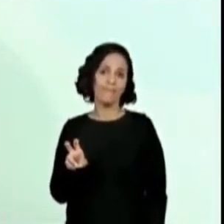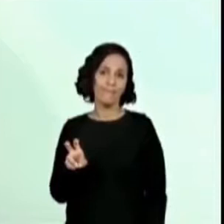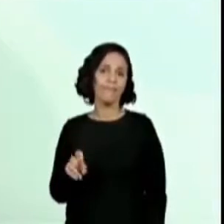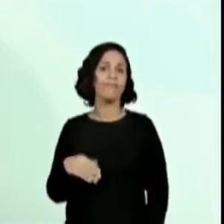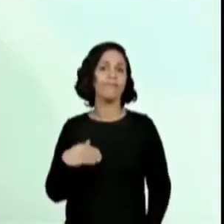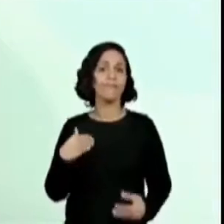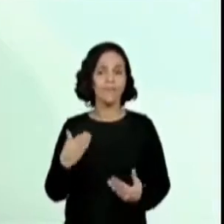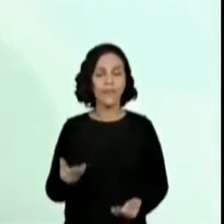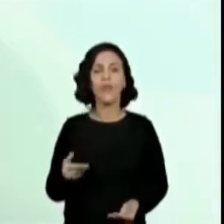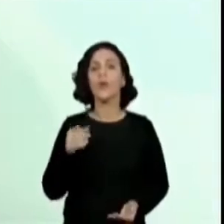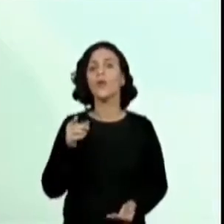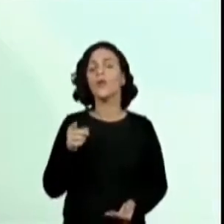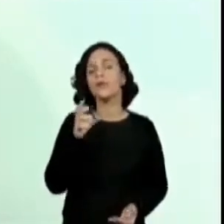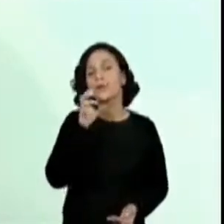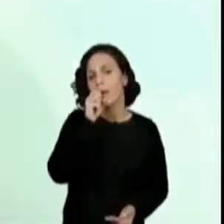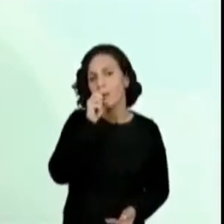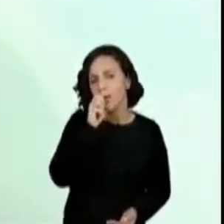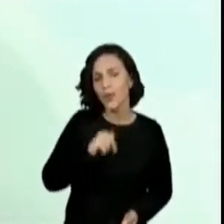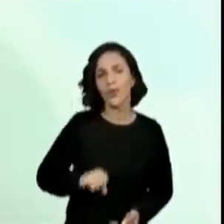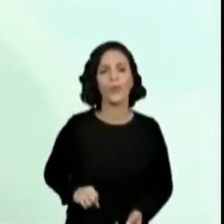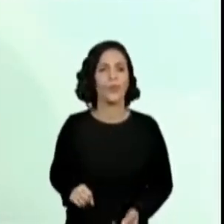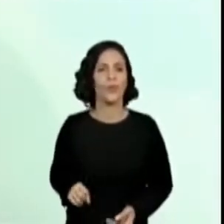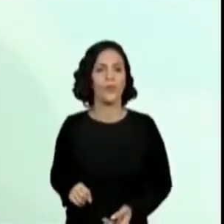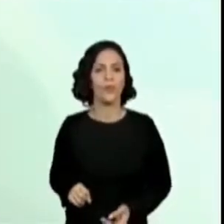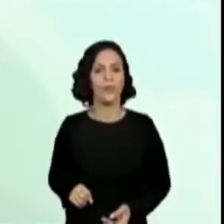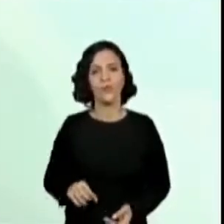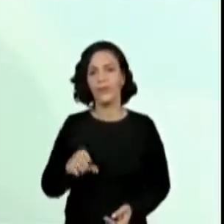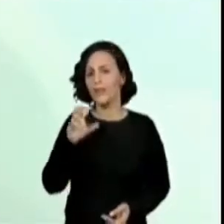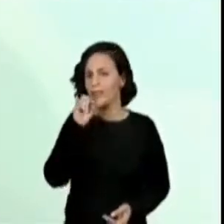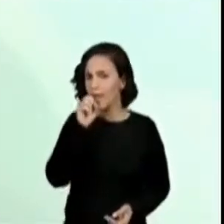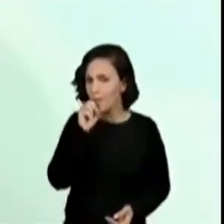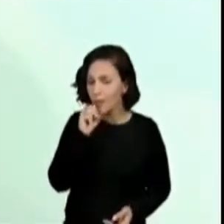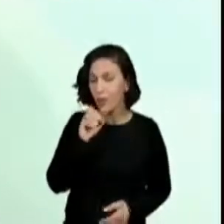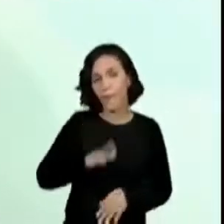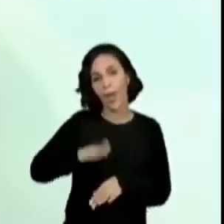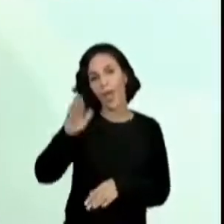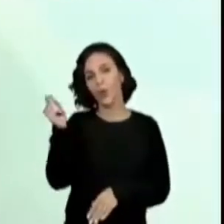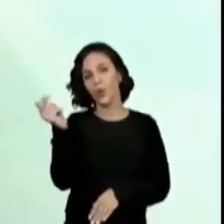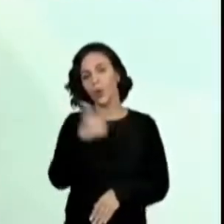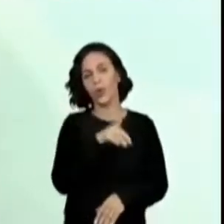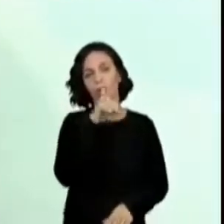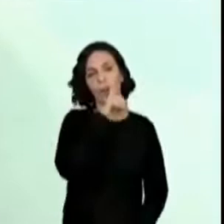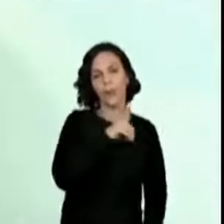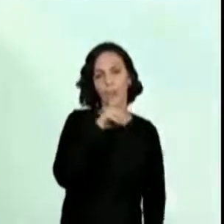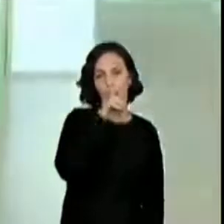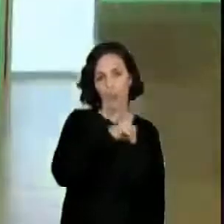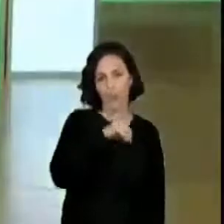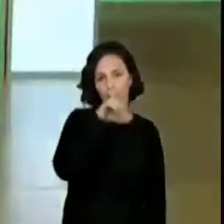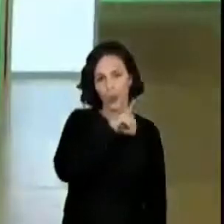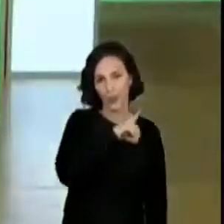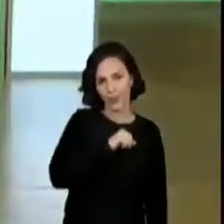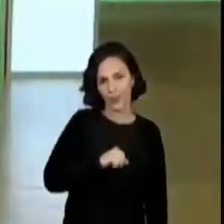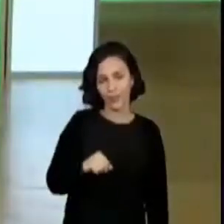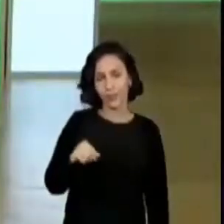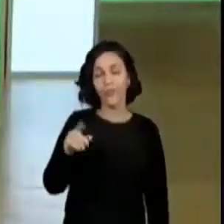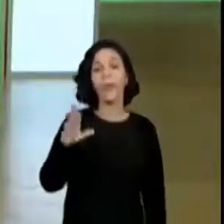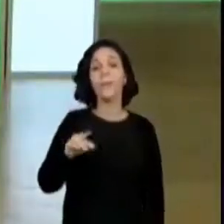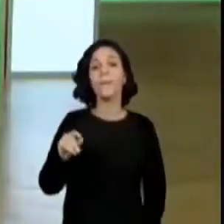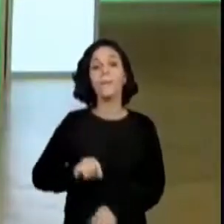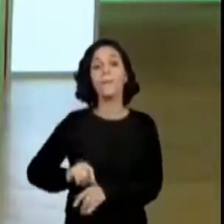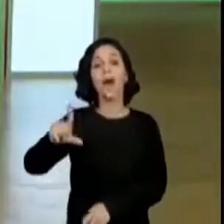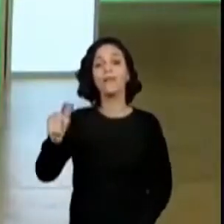de sábados, não é? Mais sábados do que domingos. Quantos a mais?